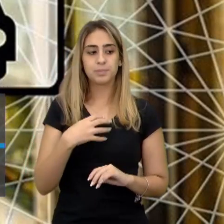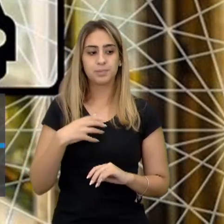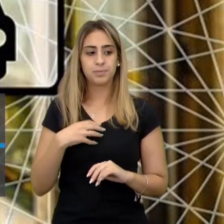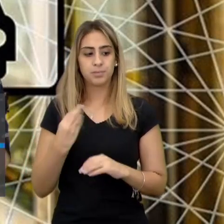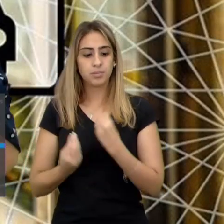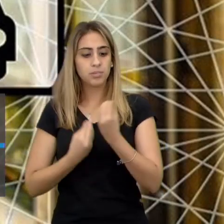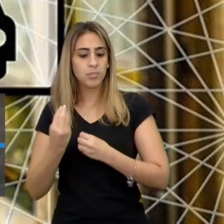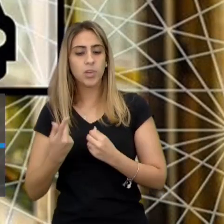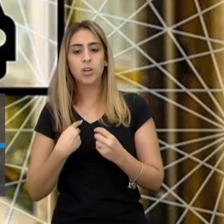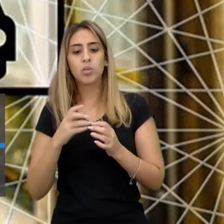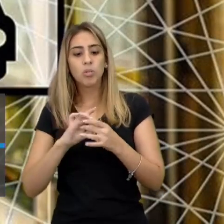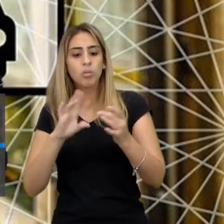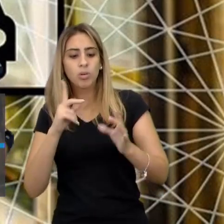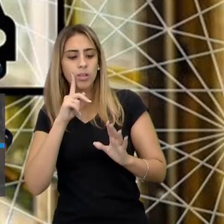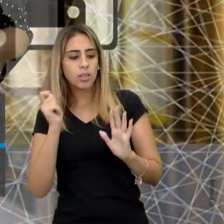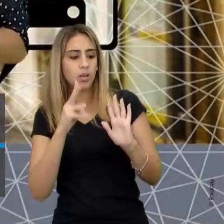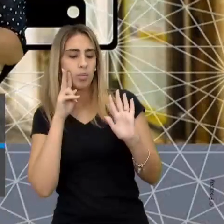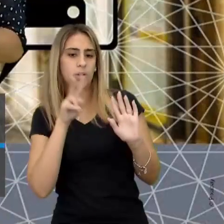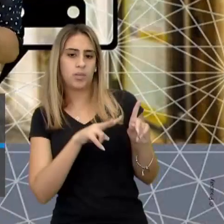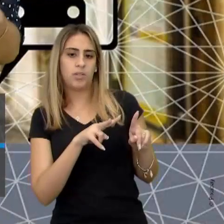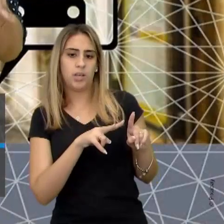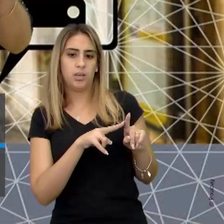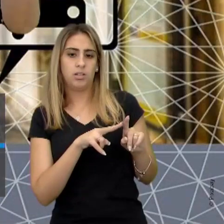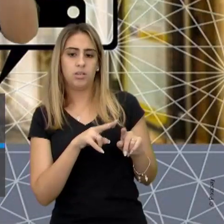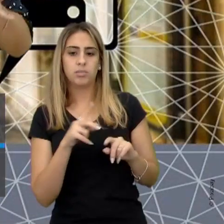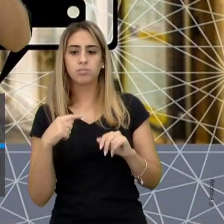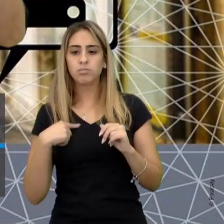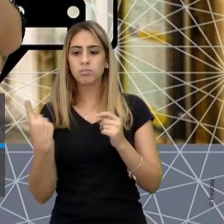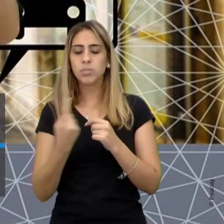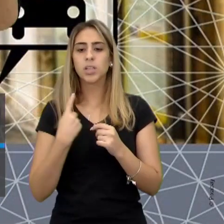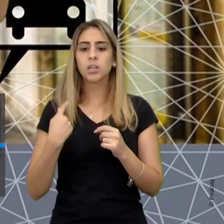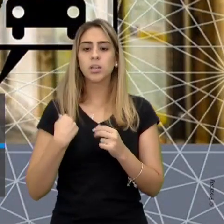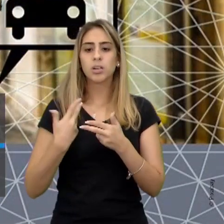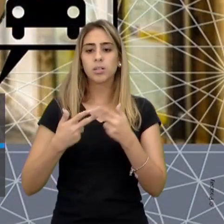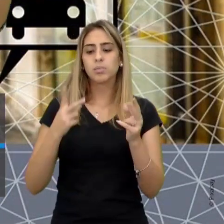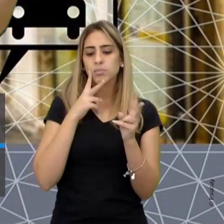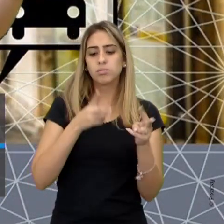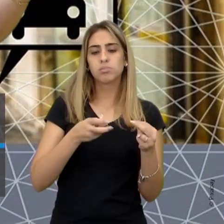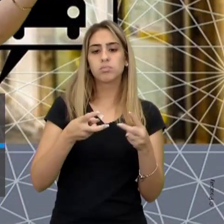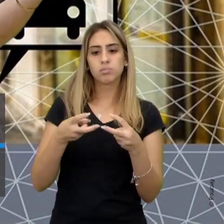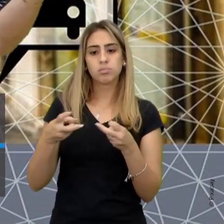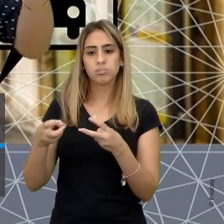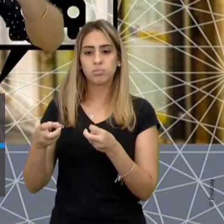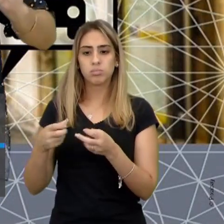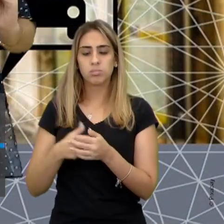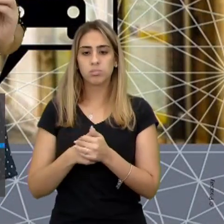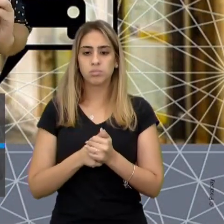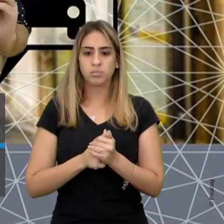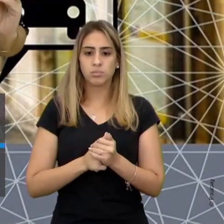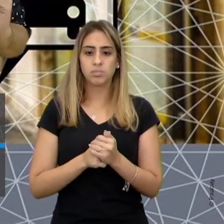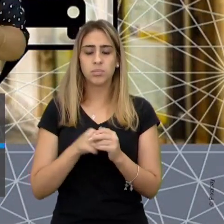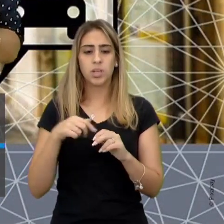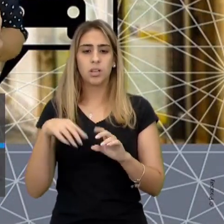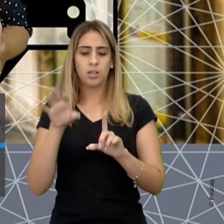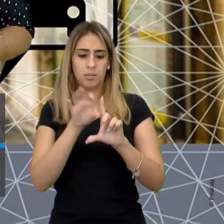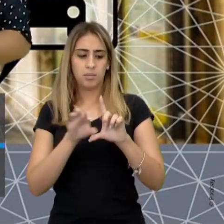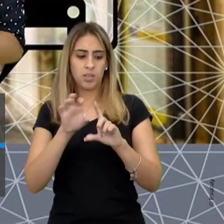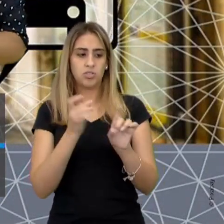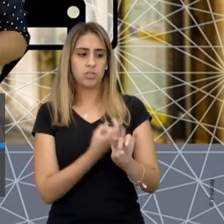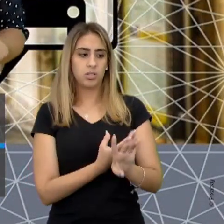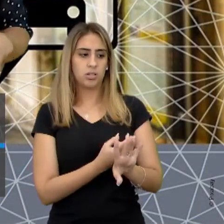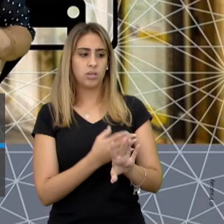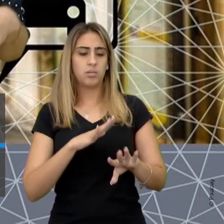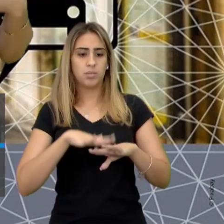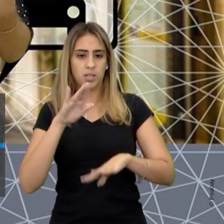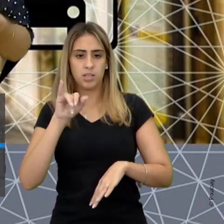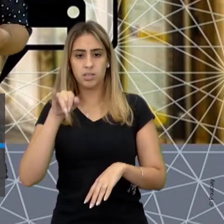não ficou nítida, né? Eu não explorei essa linguagem, tá? Então dá pra gente perceber um pouquinho mais da linguagem técnica do que é mais informal. Muito